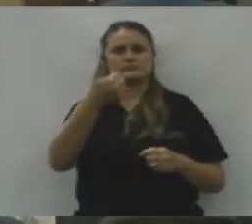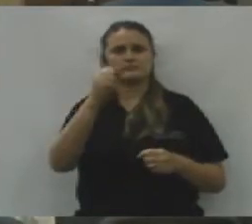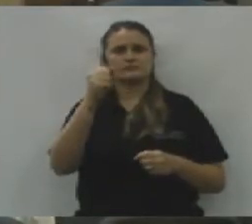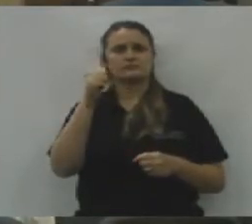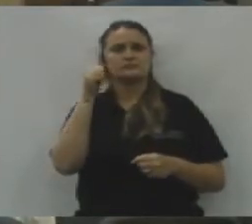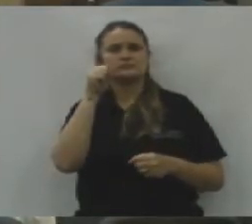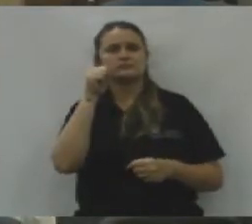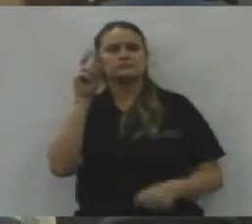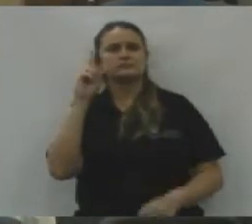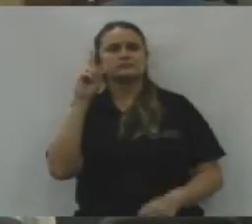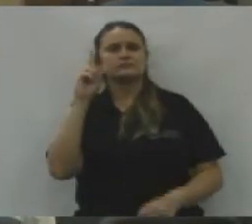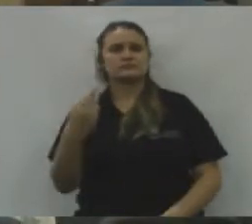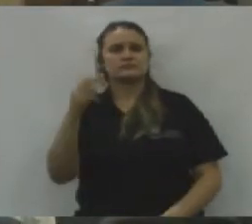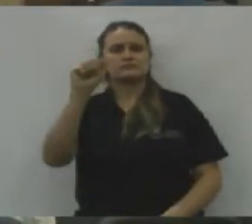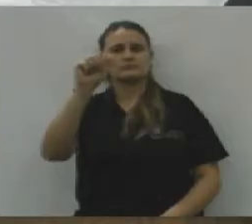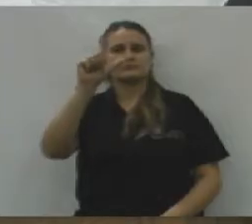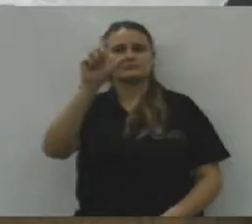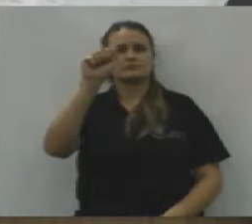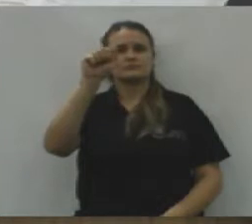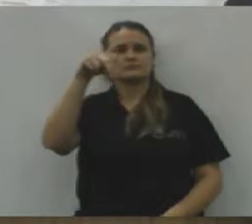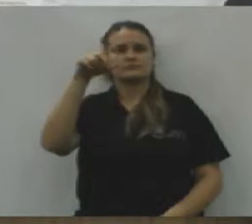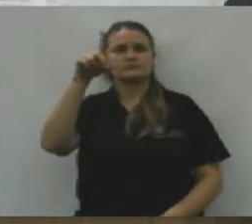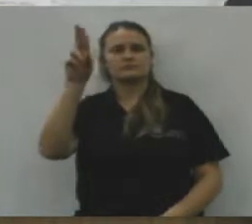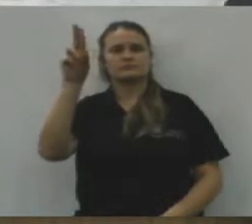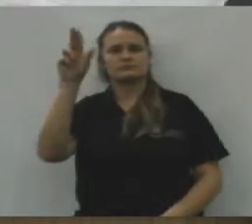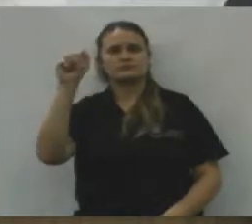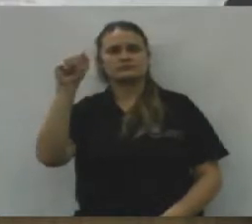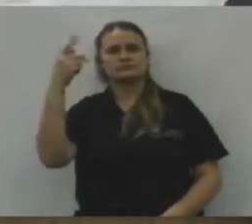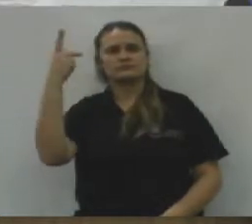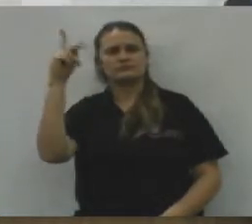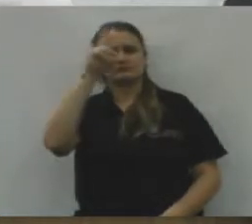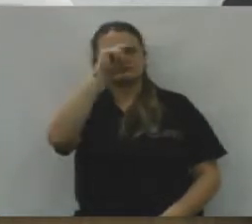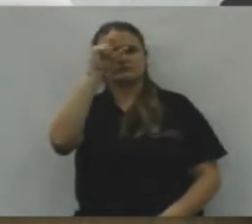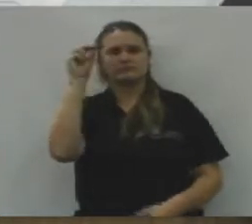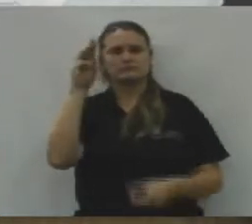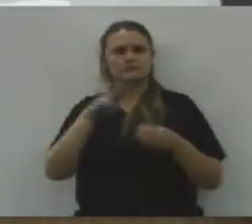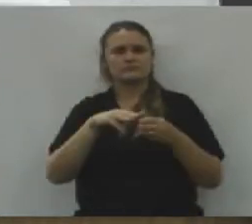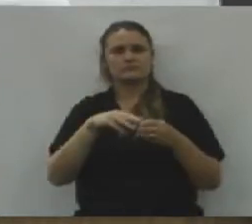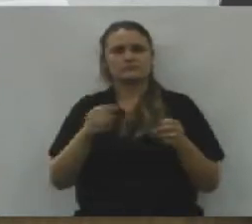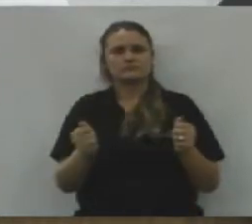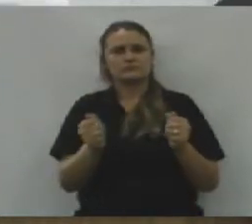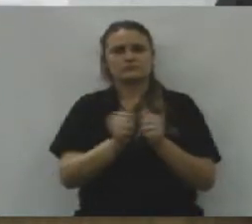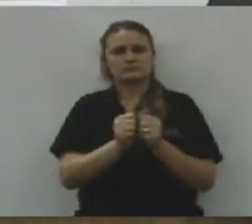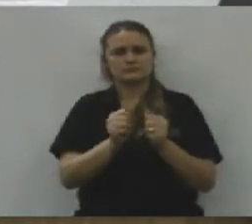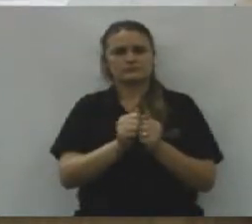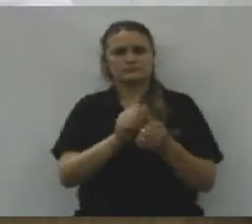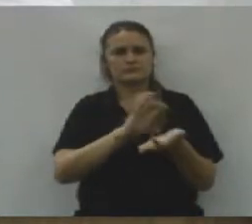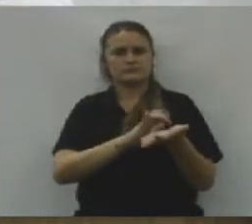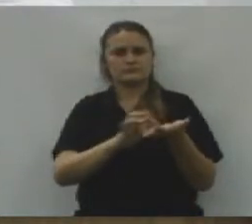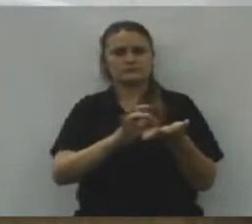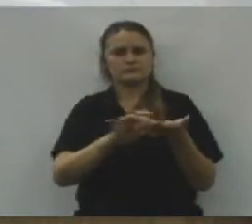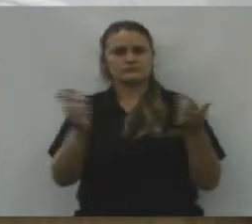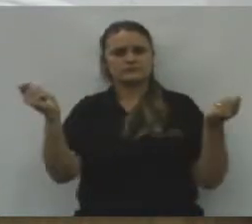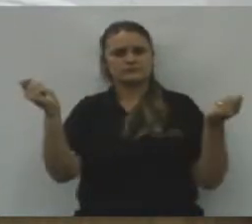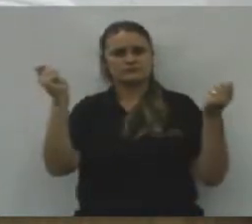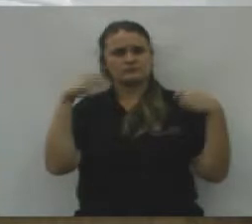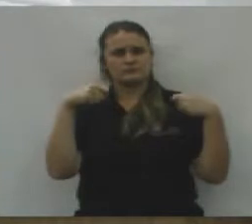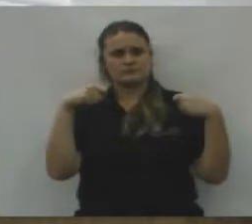vereadora Alandra Roveda Grando. Ao senhor prefeito municipal para que, juntamente com as secretarias